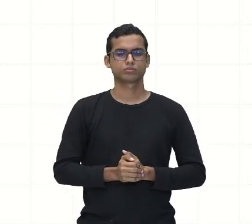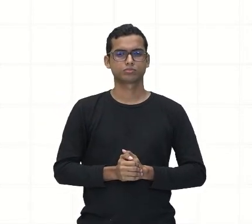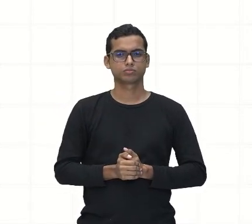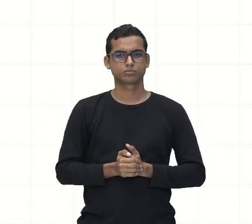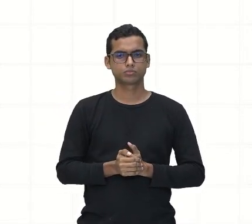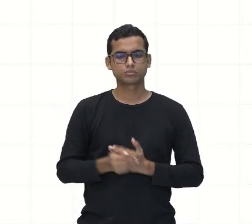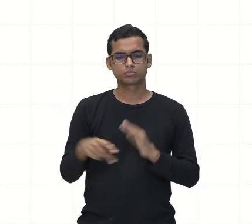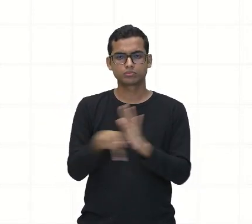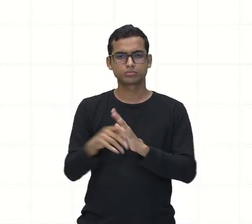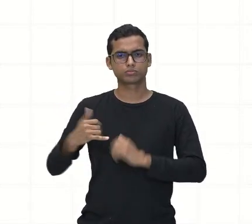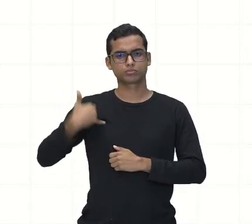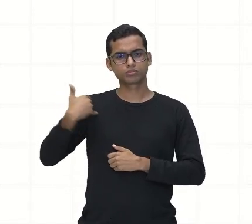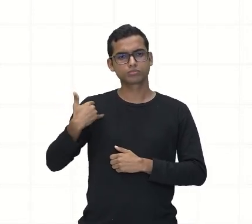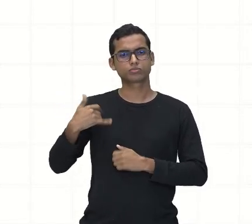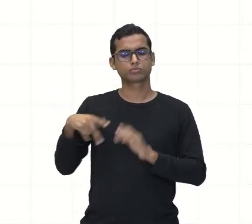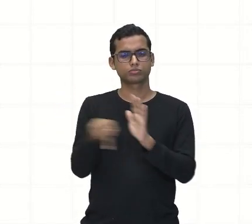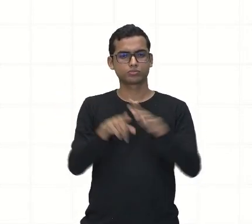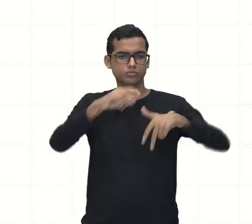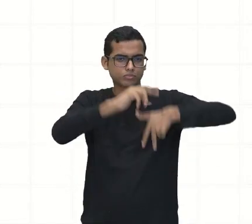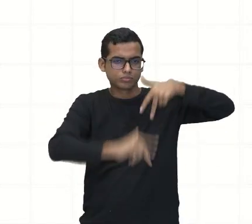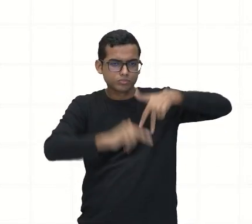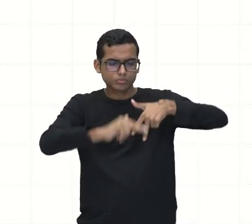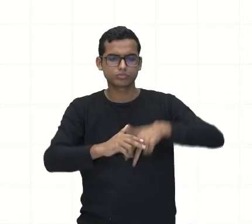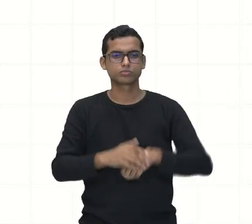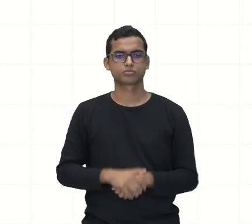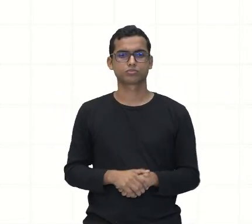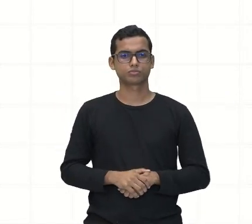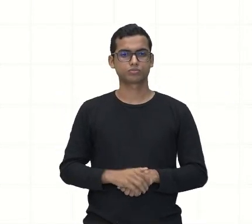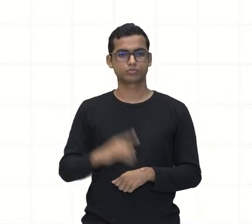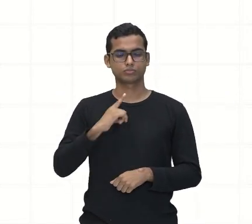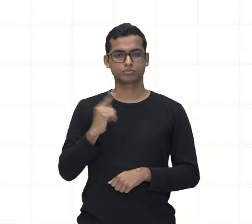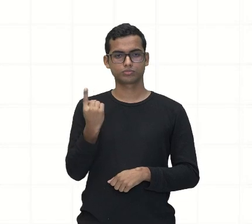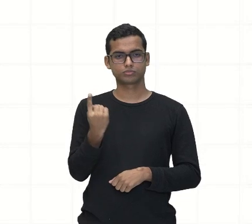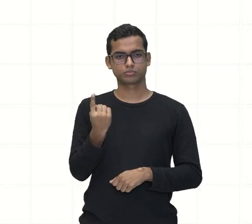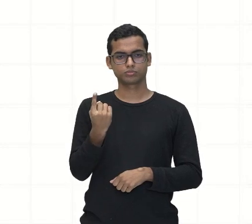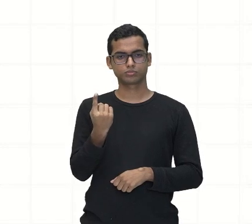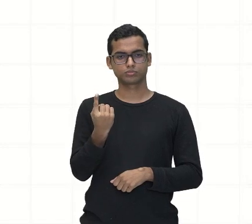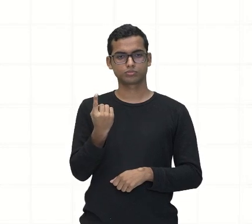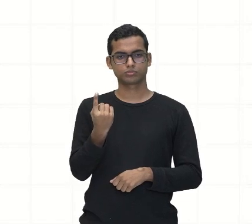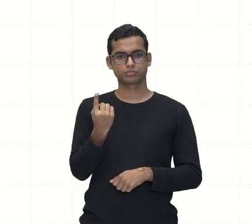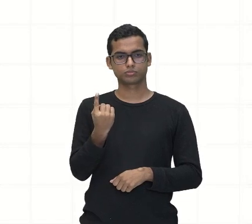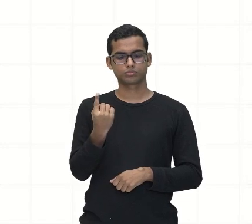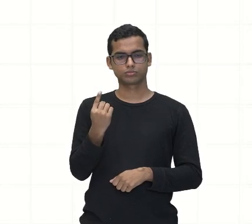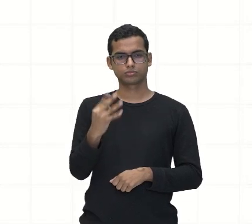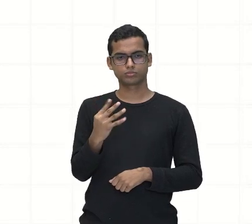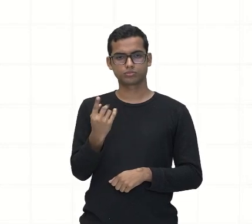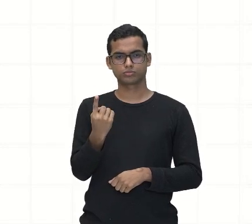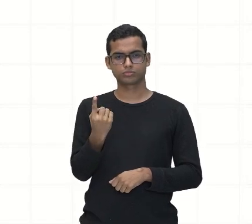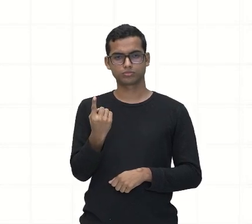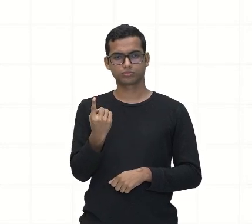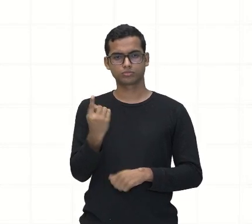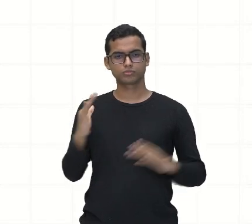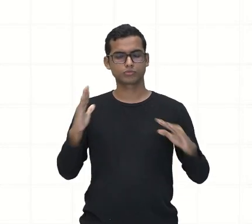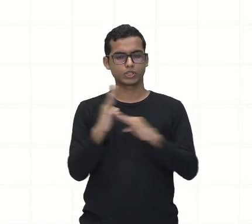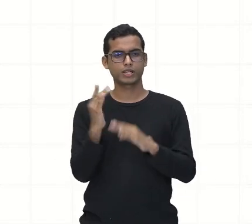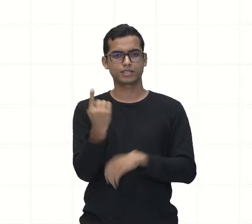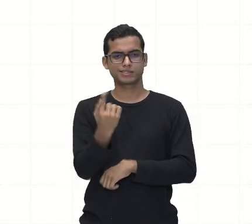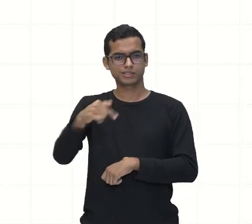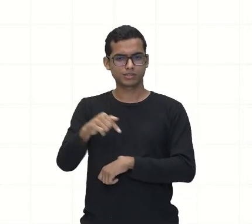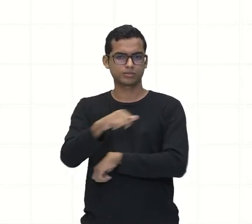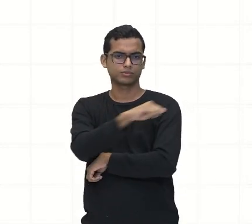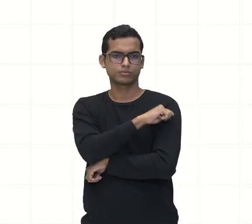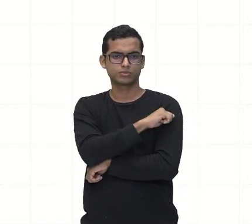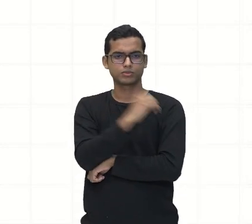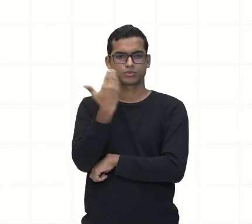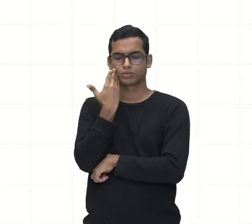por sexo. Então aqui, ó, 13, 14, 15, 16 e 17 alunos. E aí, ó, cada